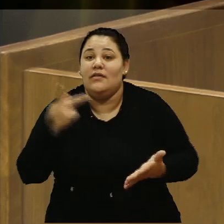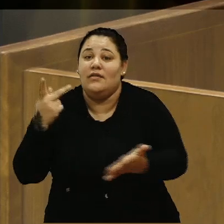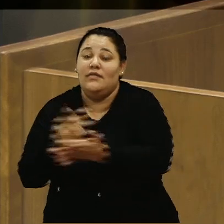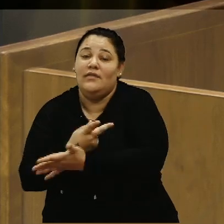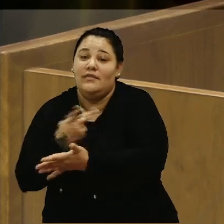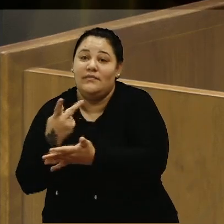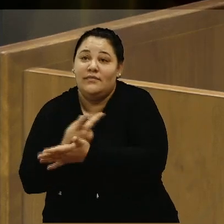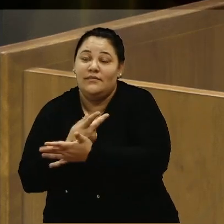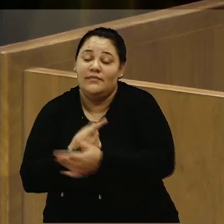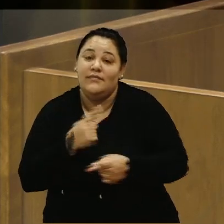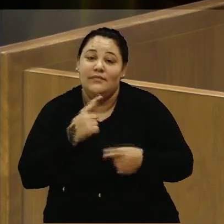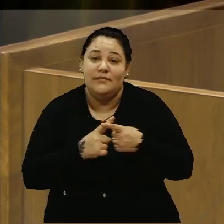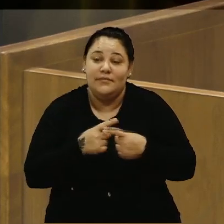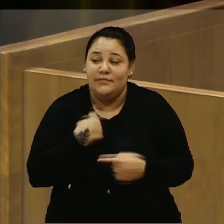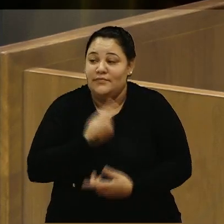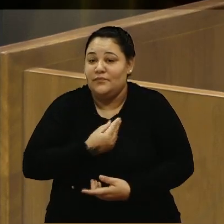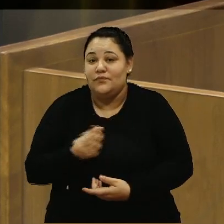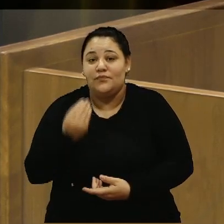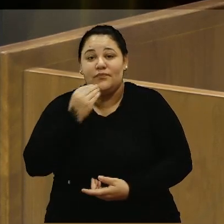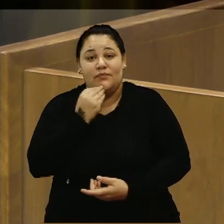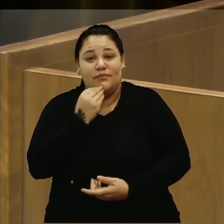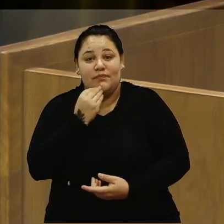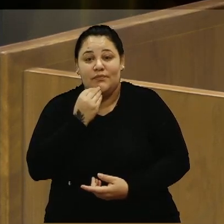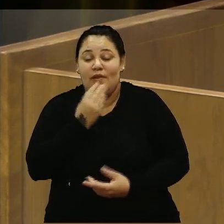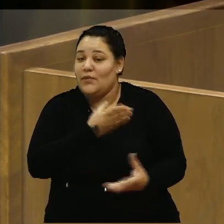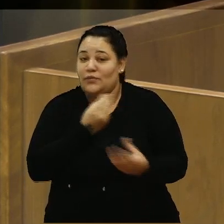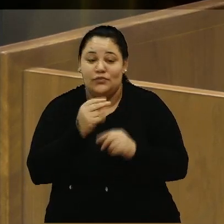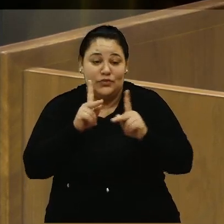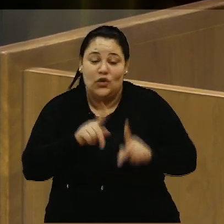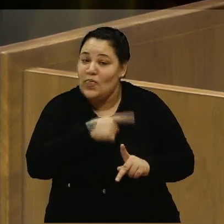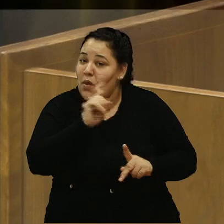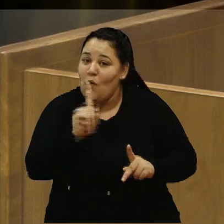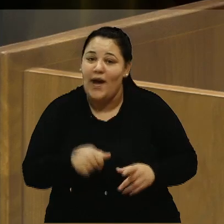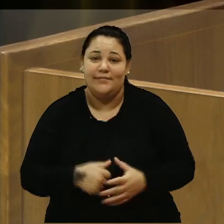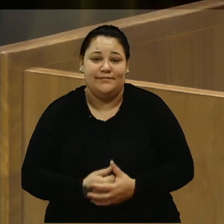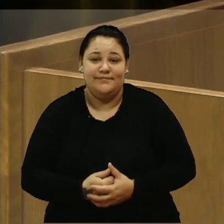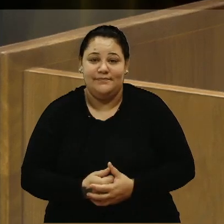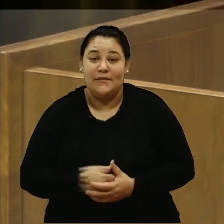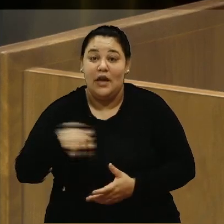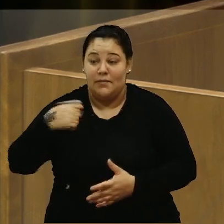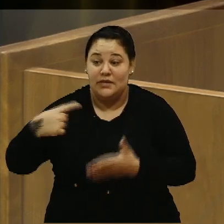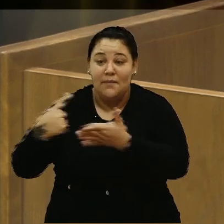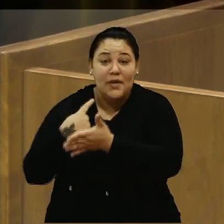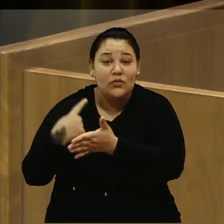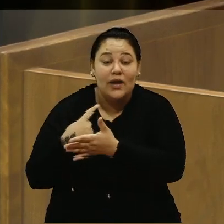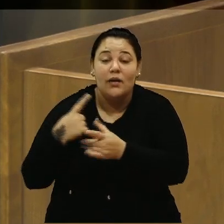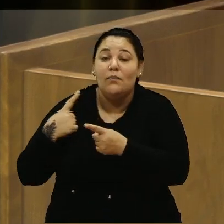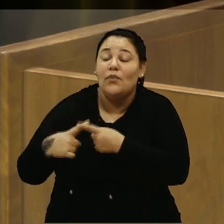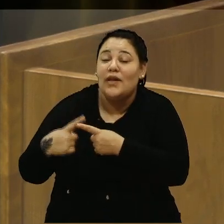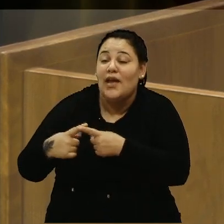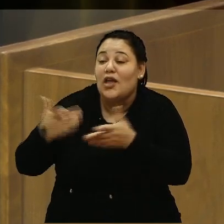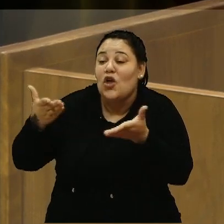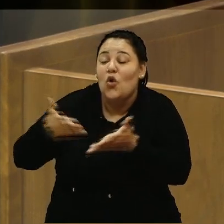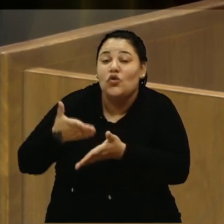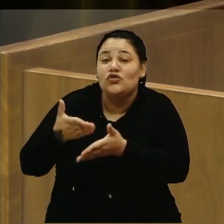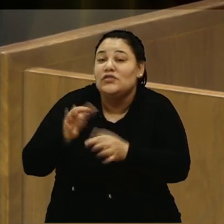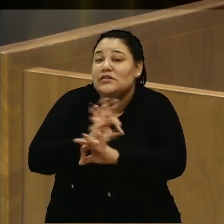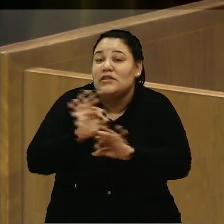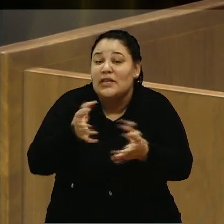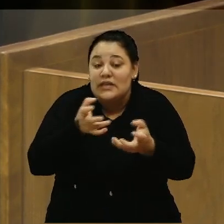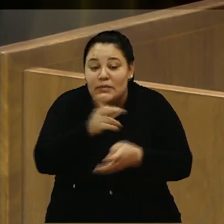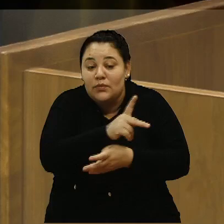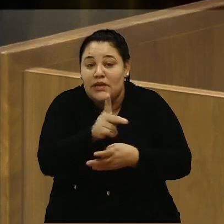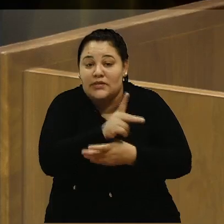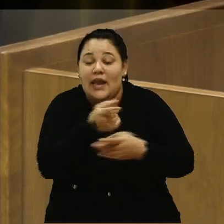gente isso é óbvio, mas para muita gente não é. Né? E aí, nós temos que nos perguntar, Por que será que hoje ninguém quer ser professor no Brasil,